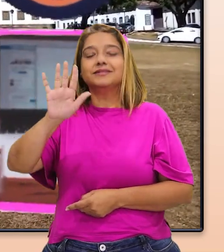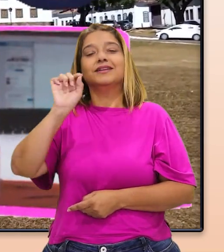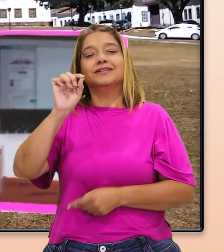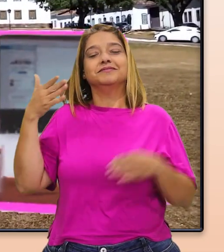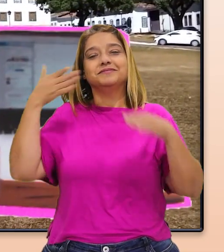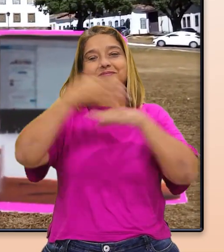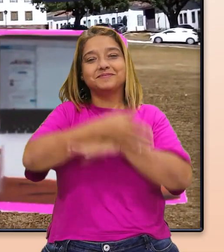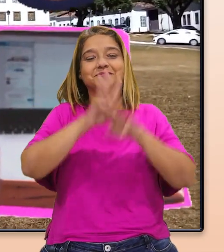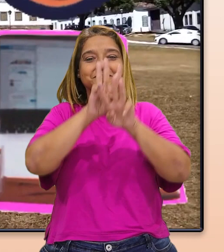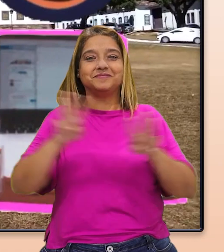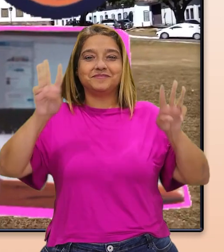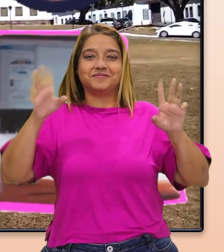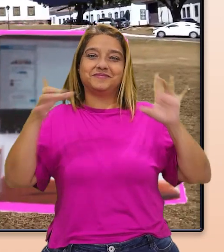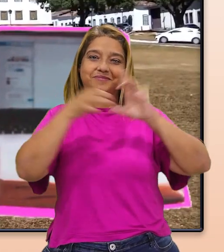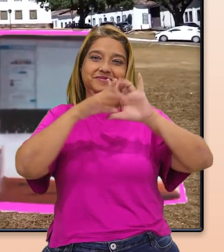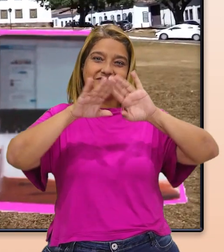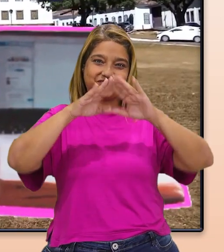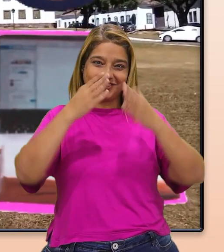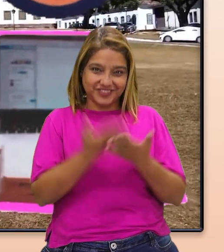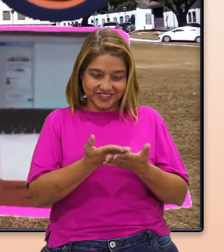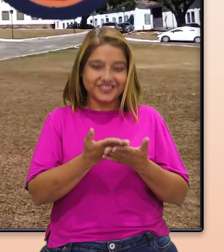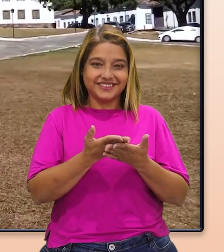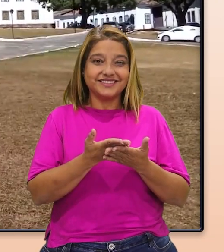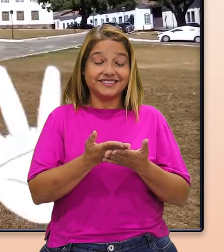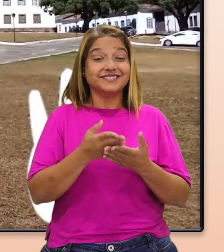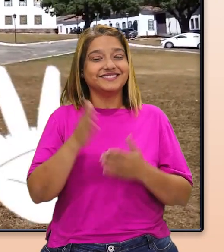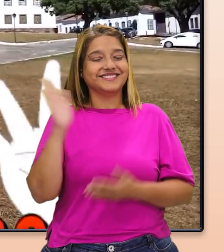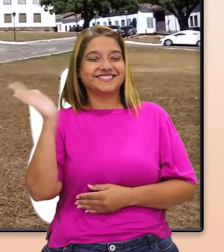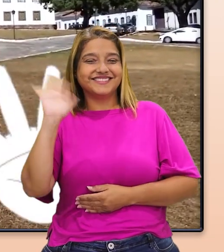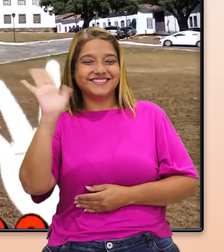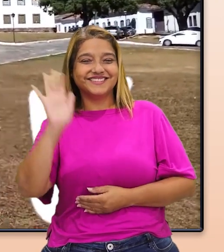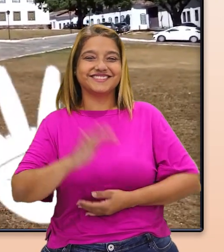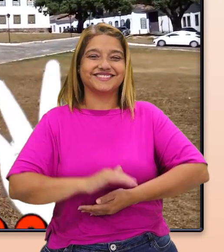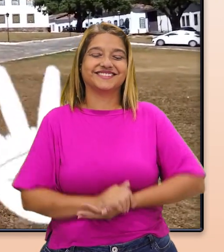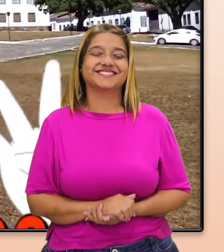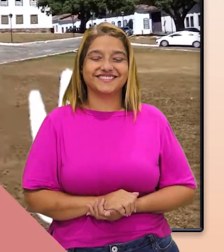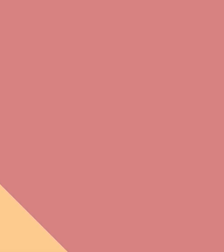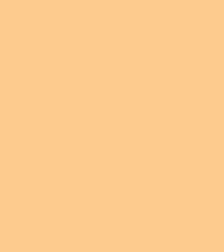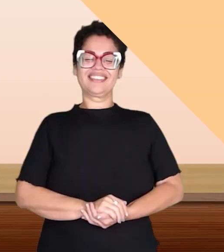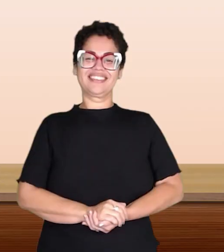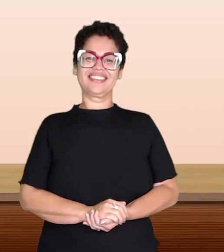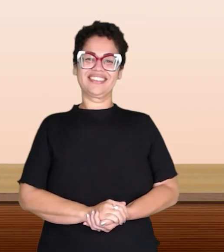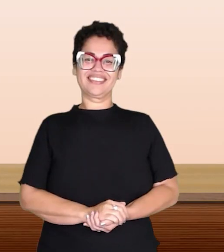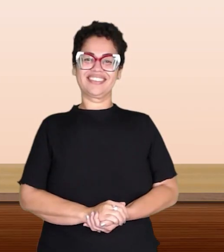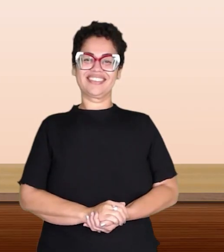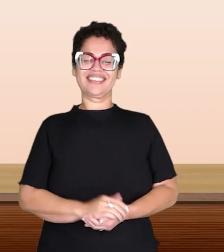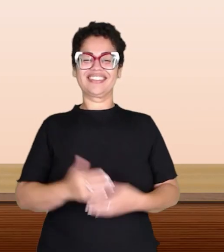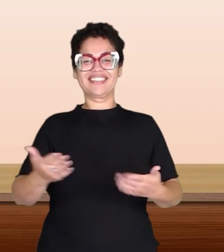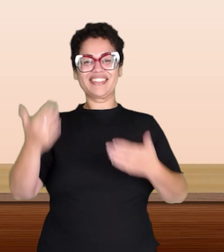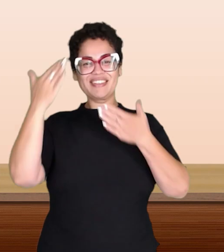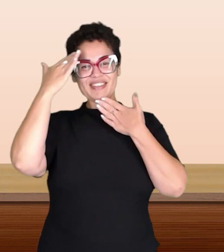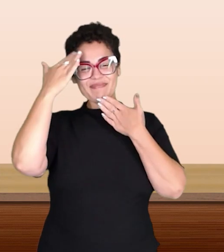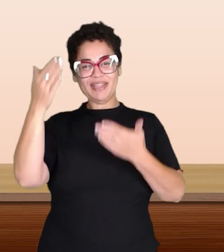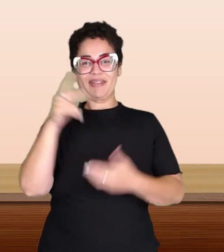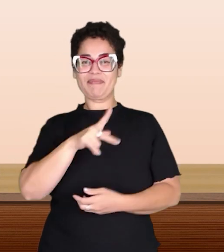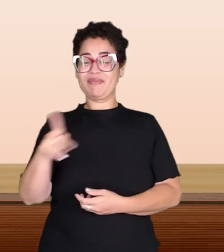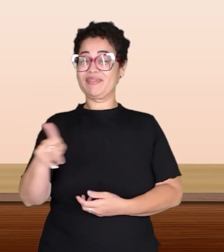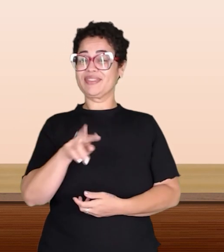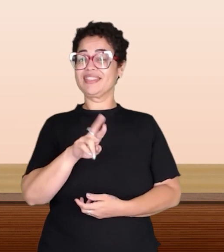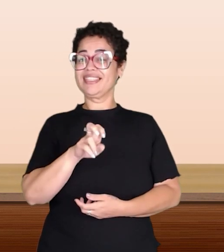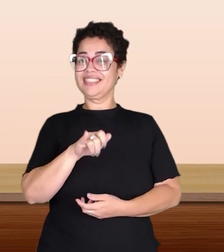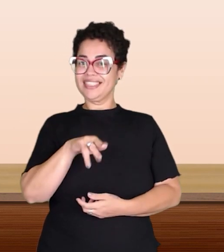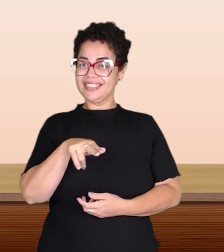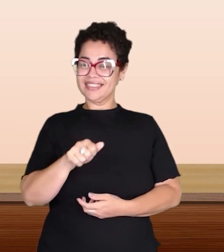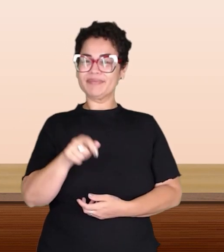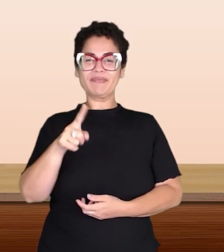genuína acesse o portal conexão escola e até lá Obrigada professora Regina